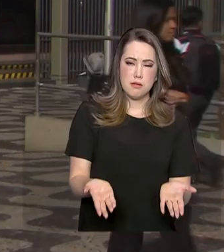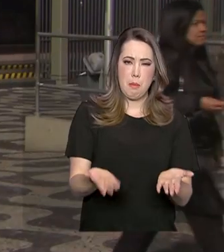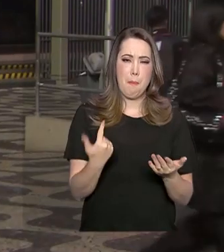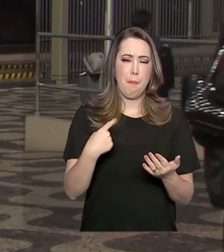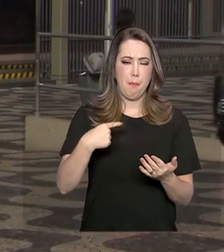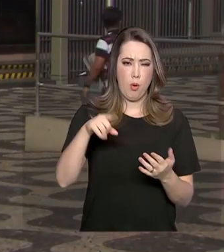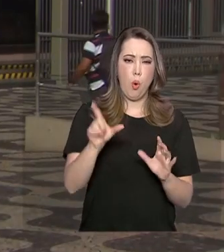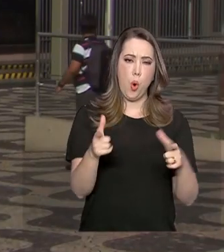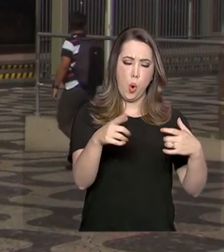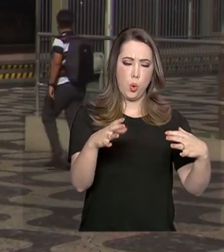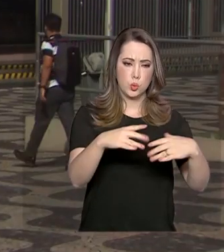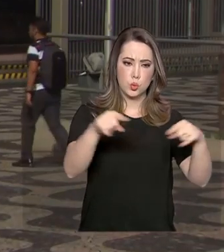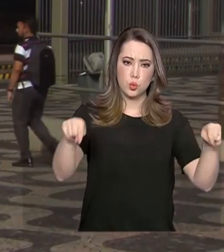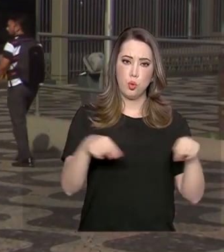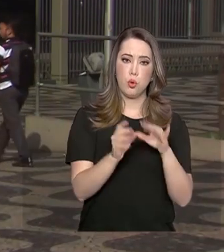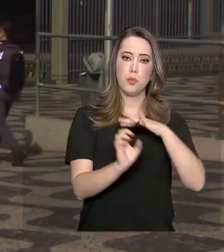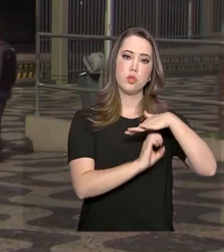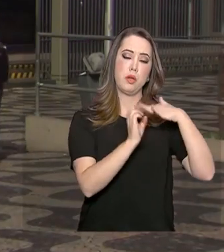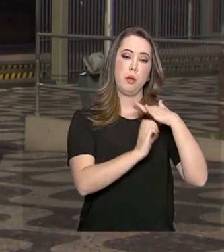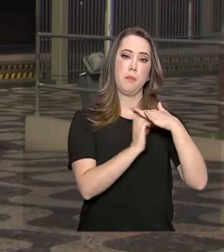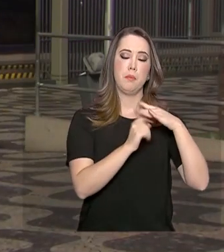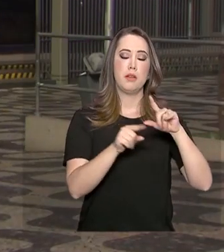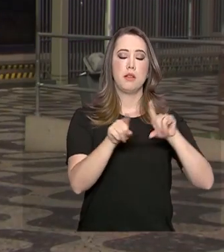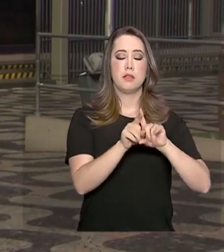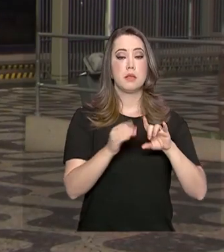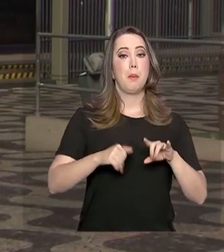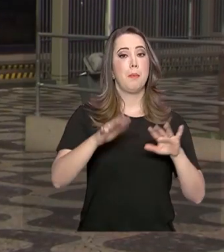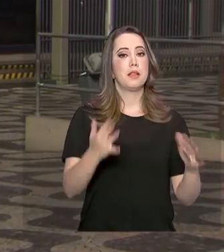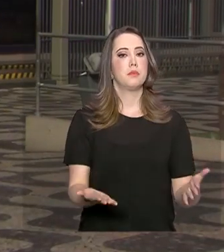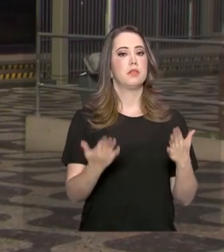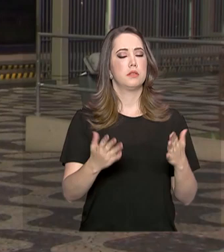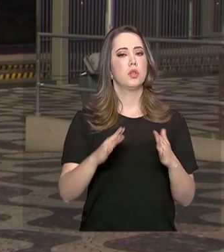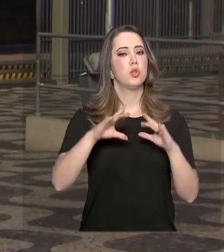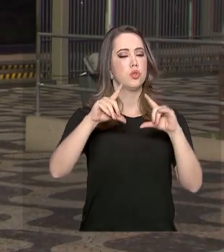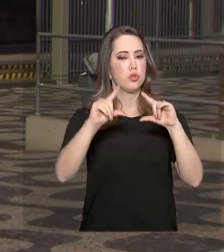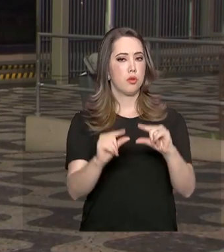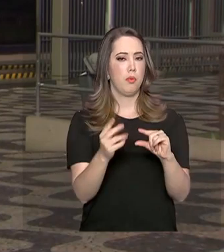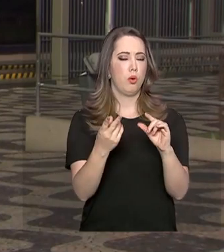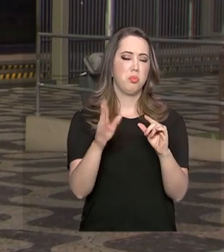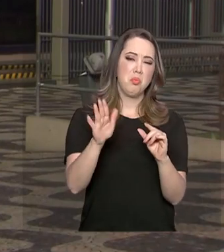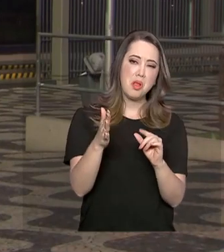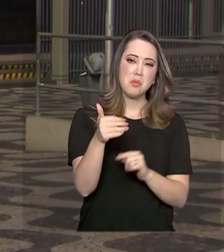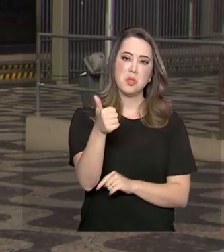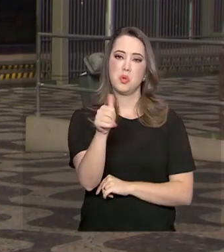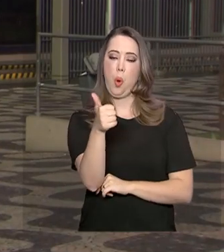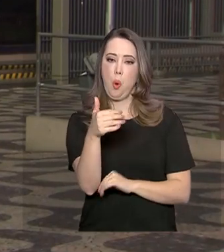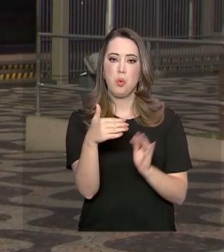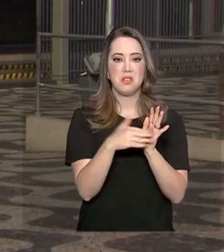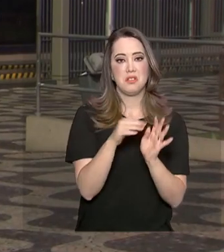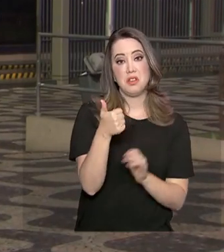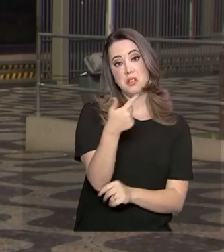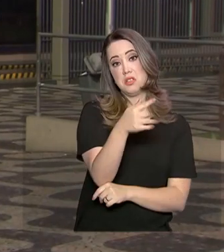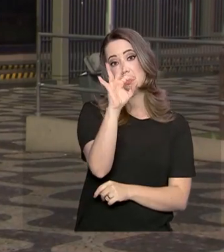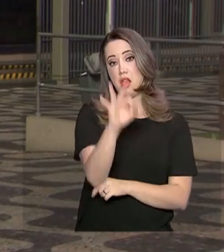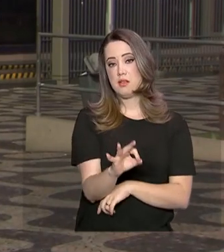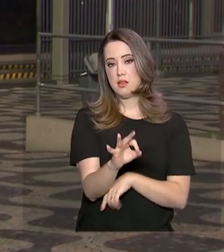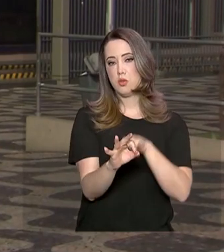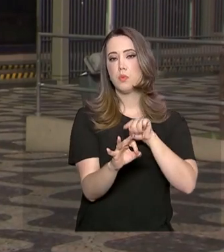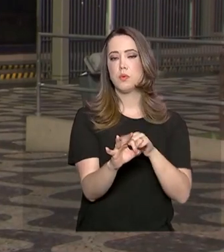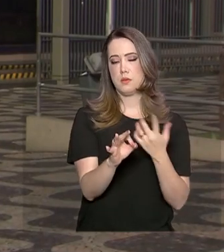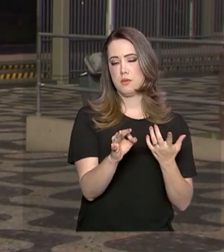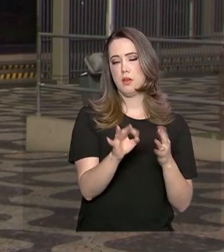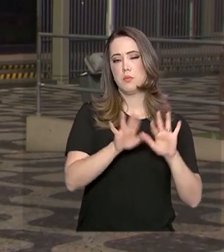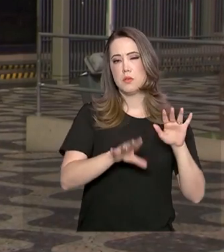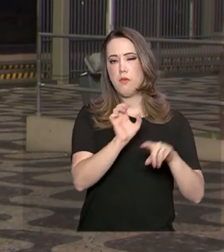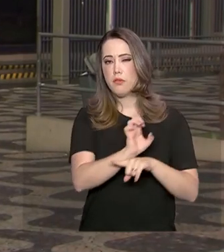kg, destinados às empresas, terão redução de 11% a 17%, dependendo da localidade. Esse é o segundo corte consecutivo nos